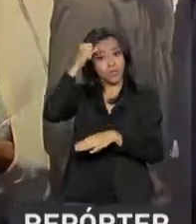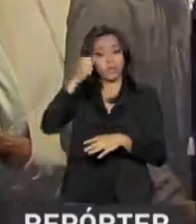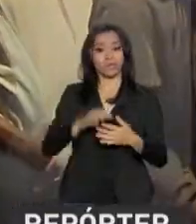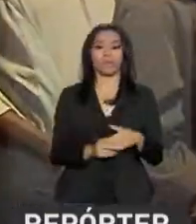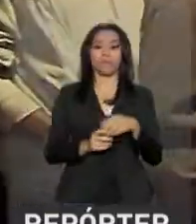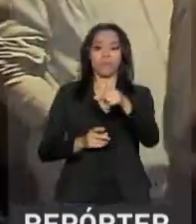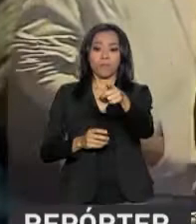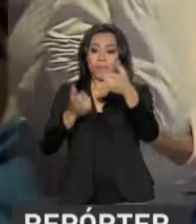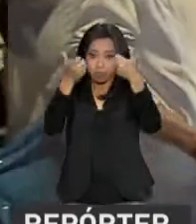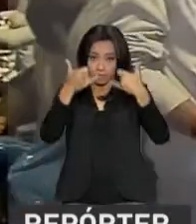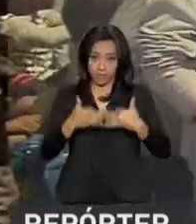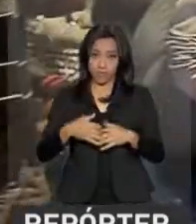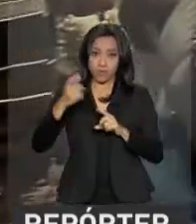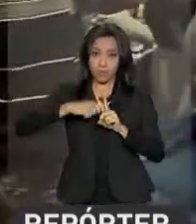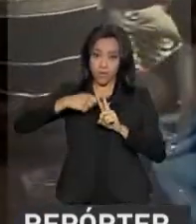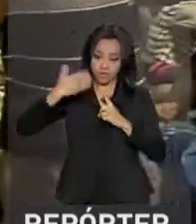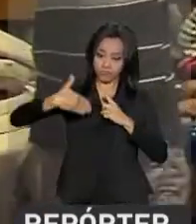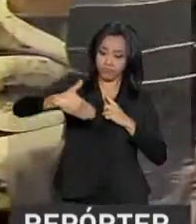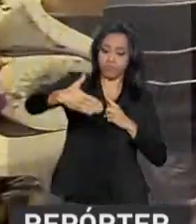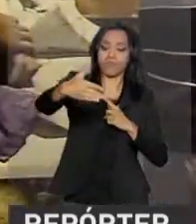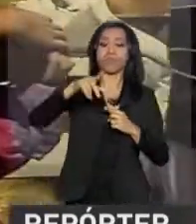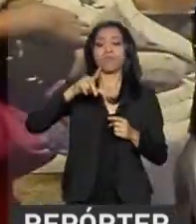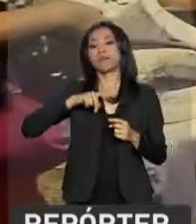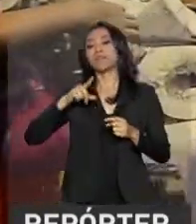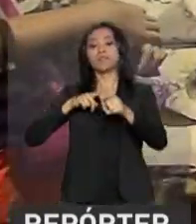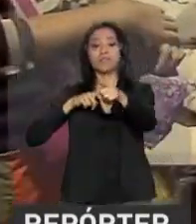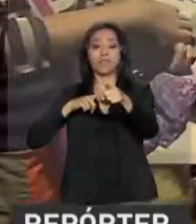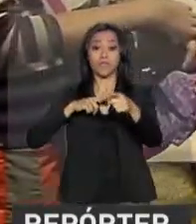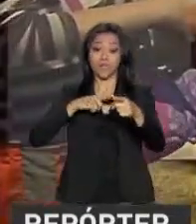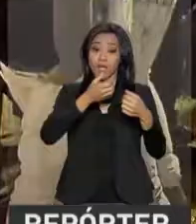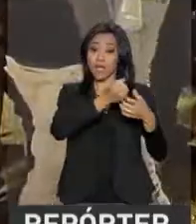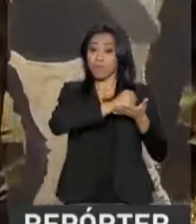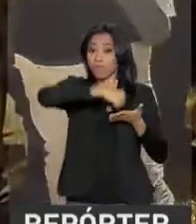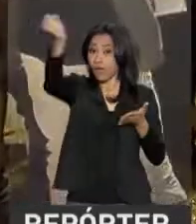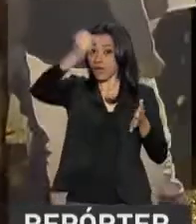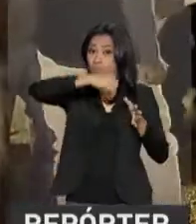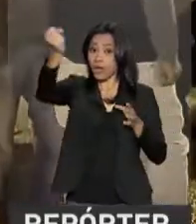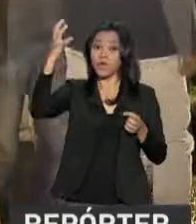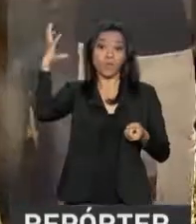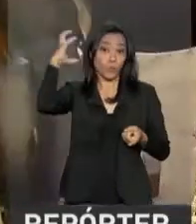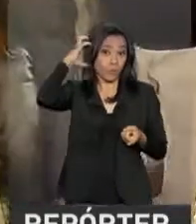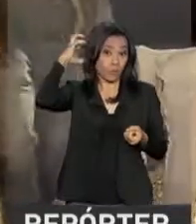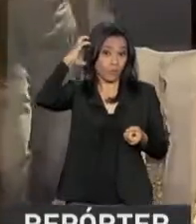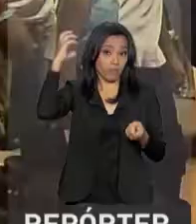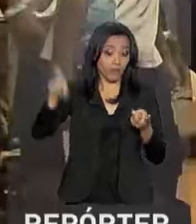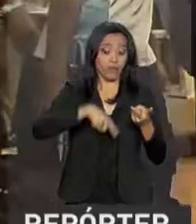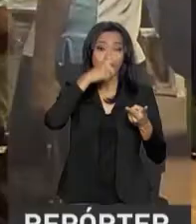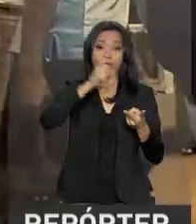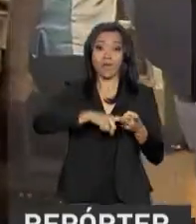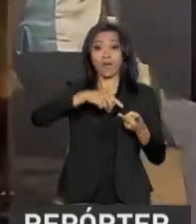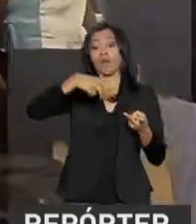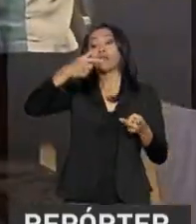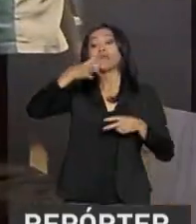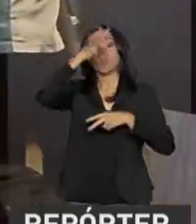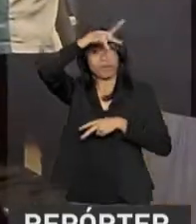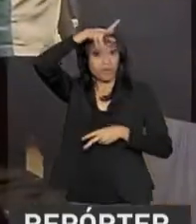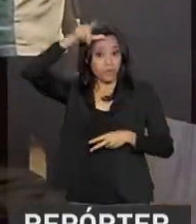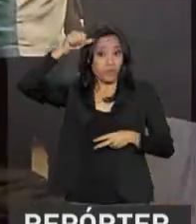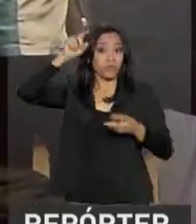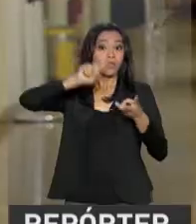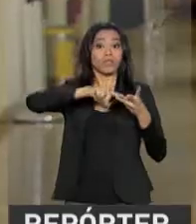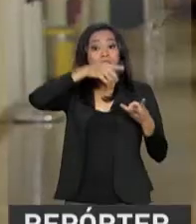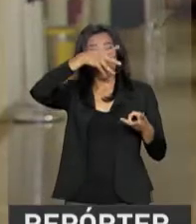está previsto o transporte de cerca de 300 venezuelanos para cuiabá no mato grosso manaus no amazonas e são